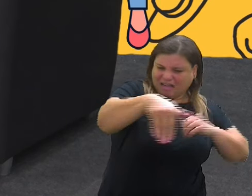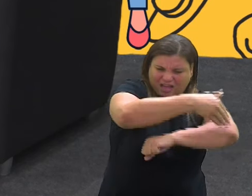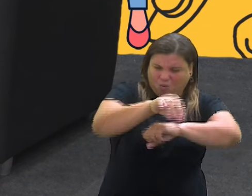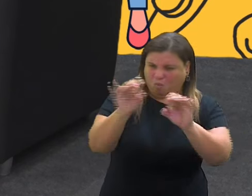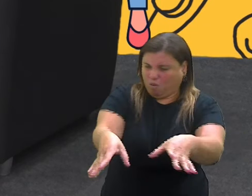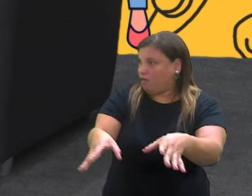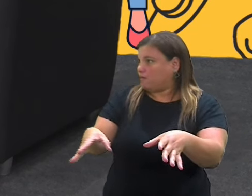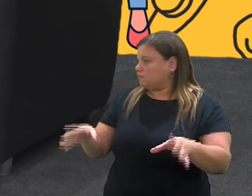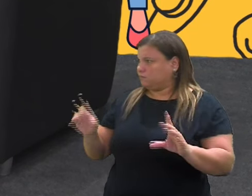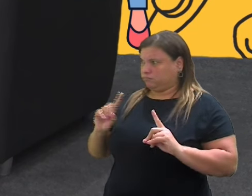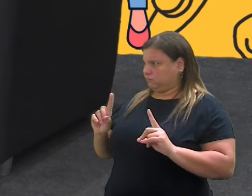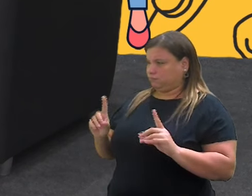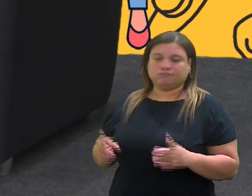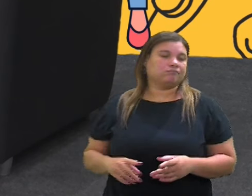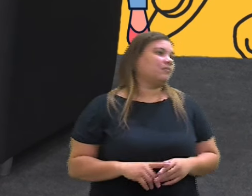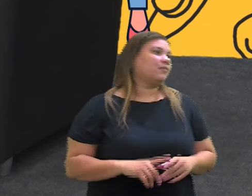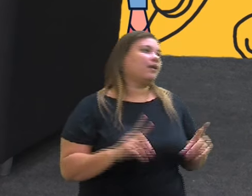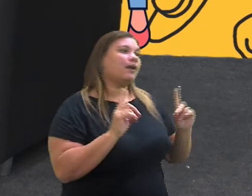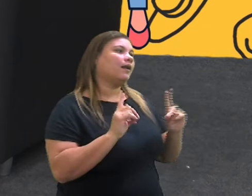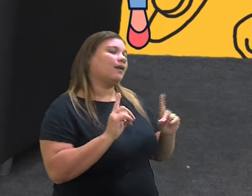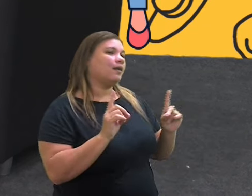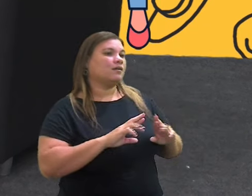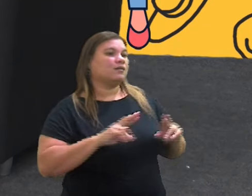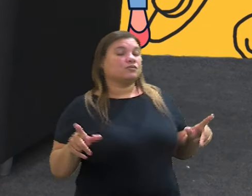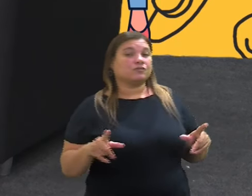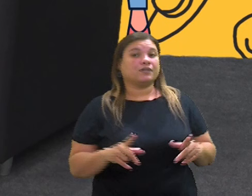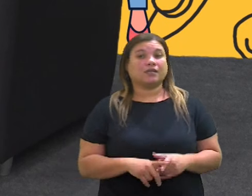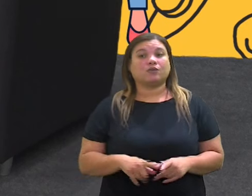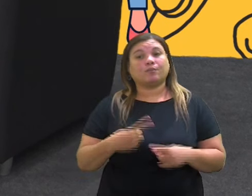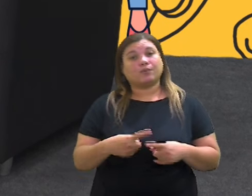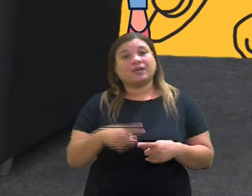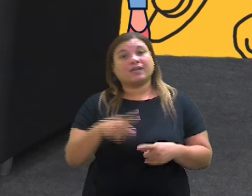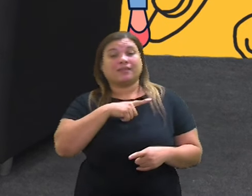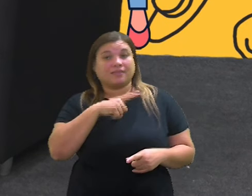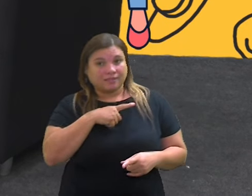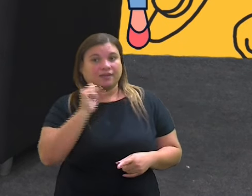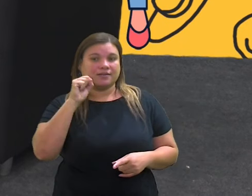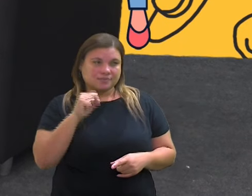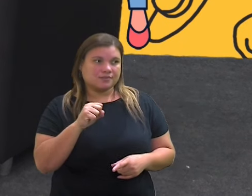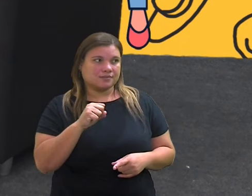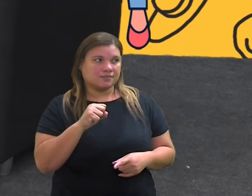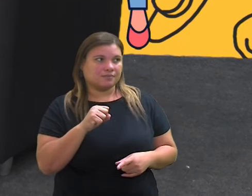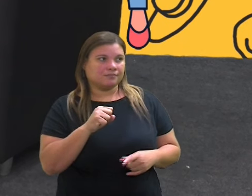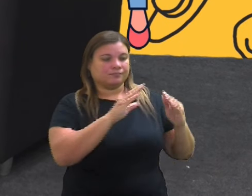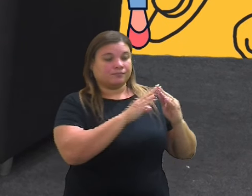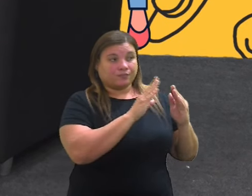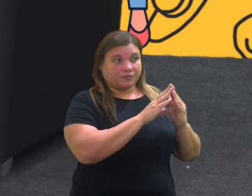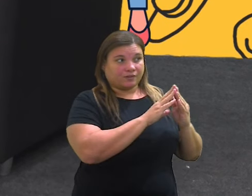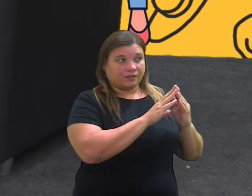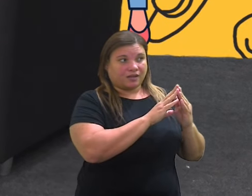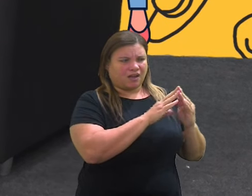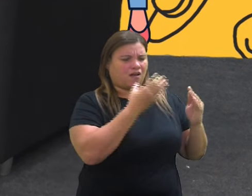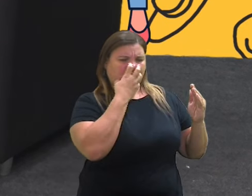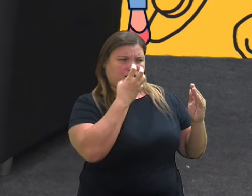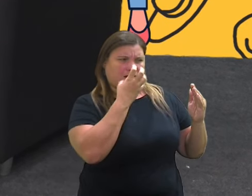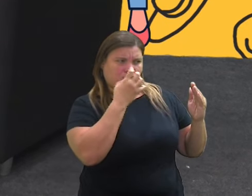de abandono, né? Tem o abandono que é deixar ele sair, tem o abandono dentro da residência, como eu citei o